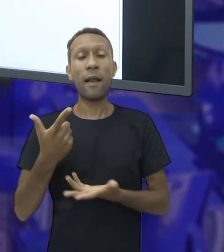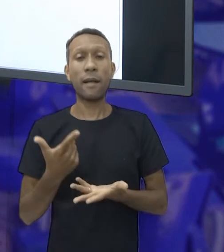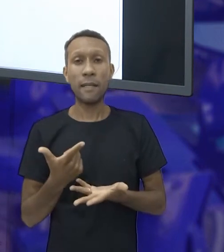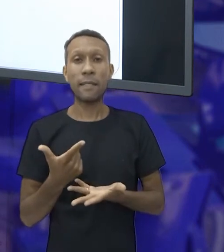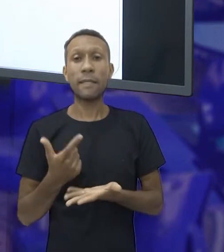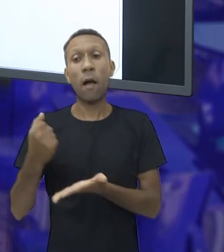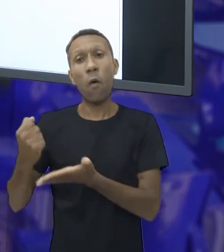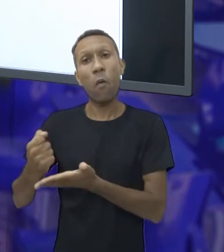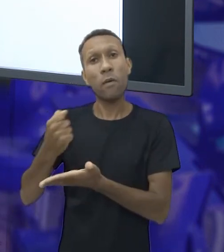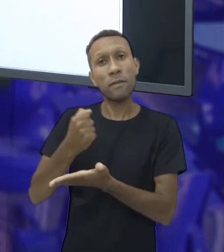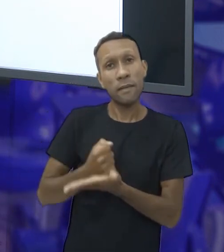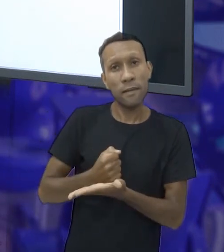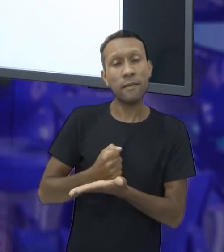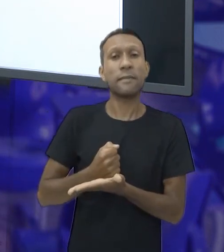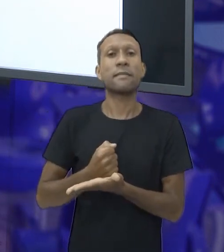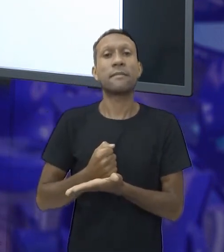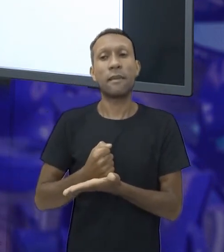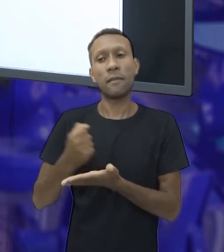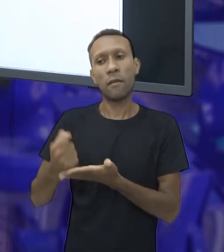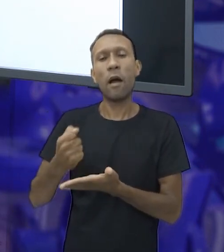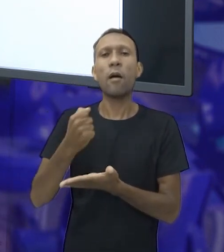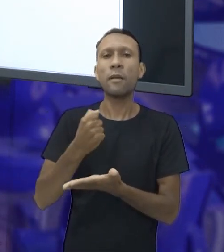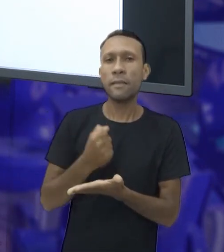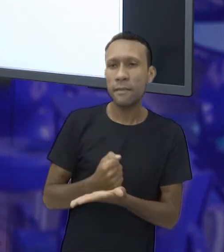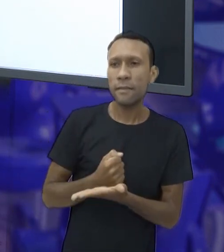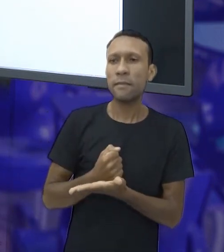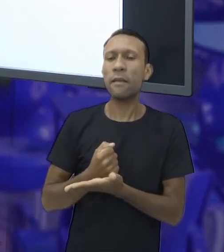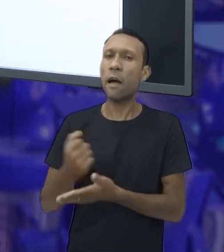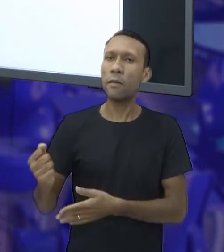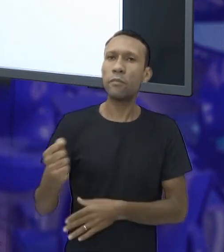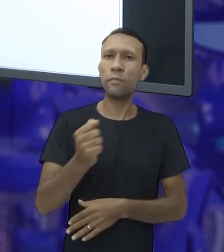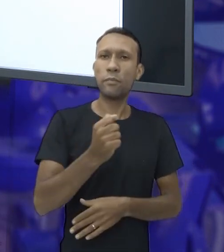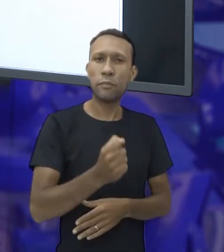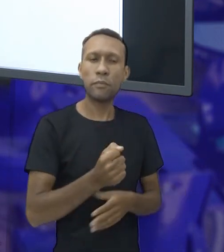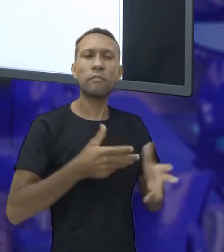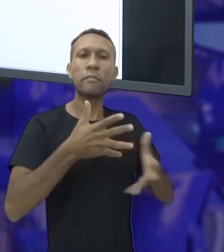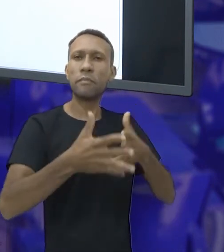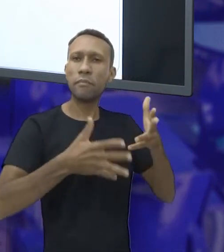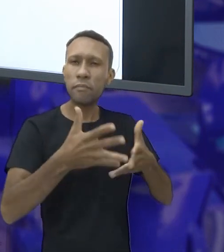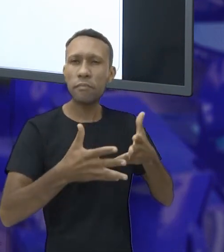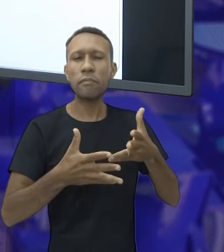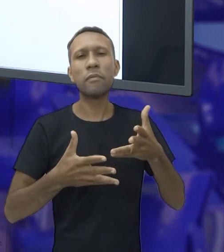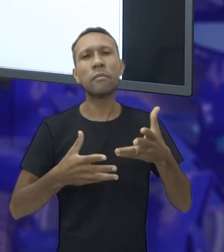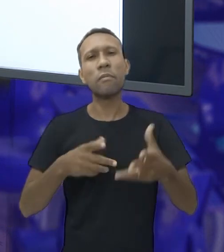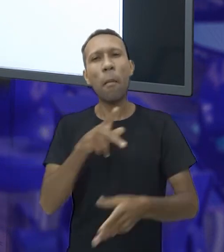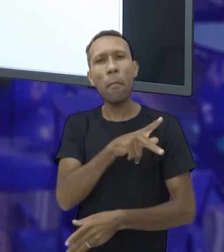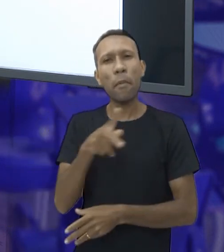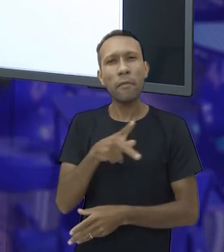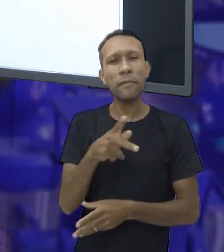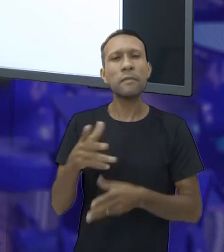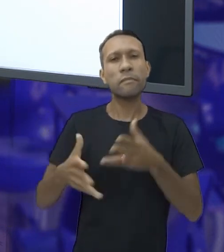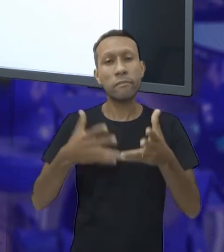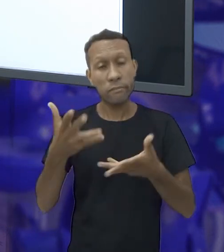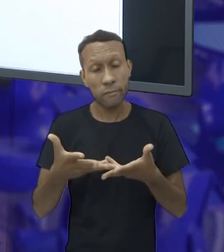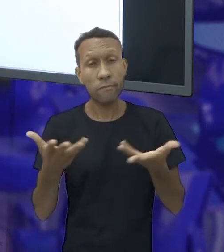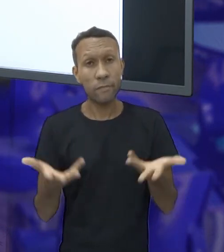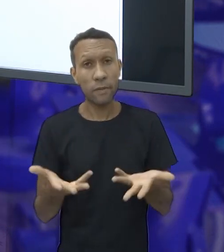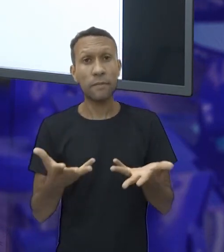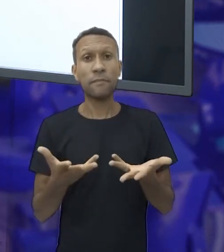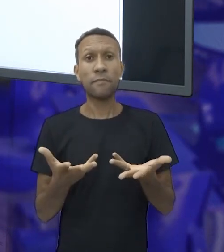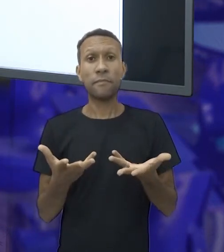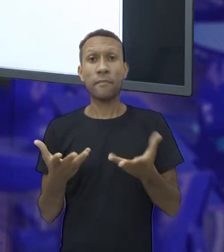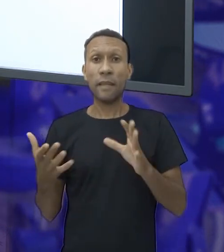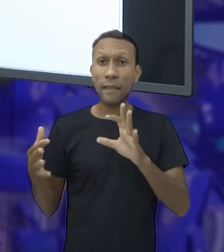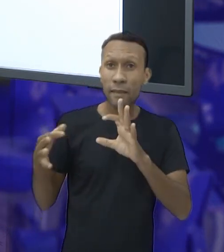para a Prefeitura Municipal de Caruaru. É mais uma empresa terceirizada. Então, dentro deste processo da terceira revolução